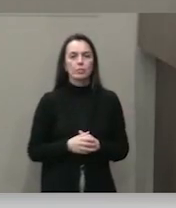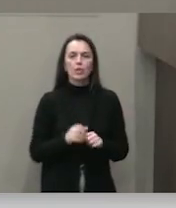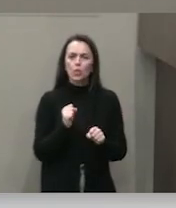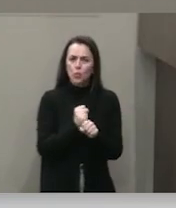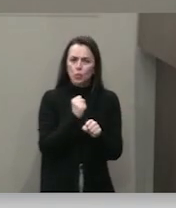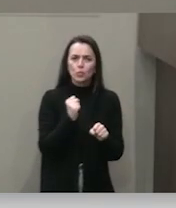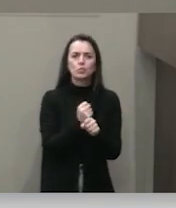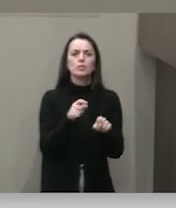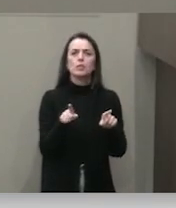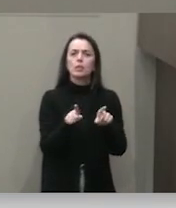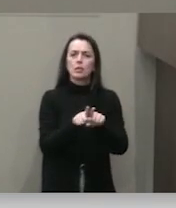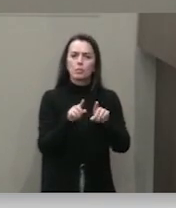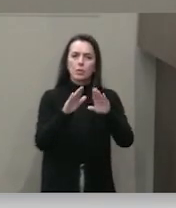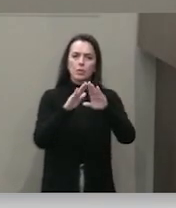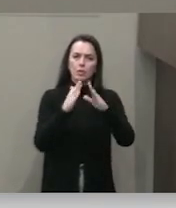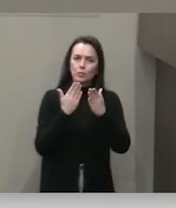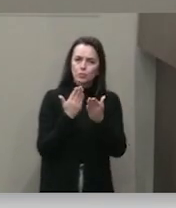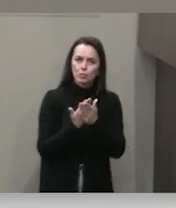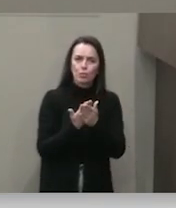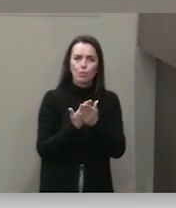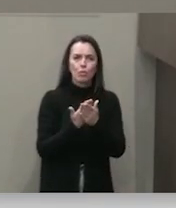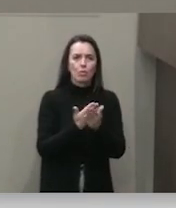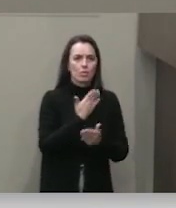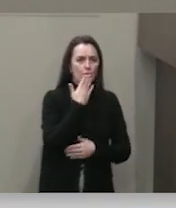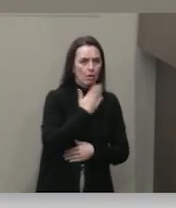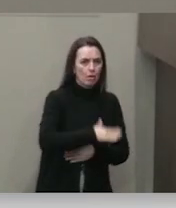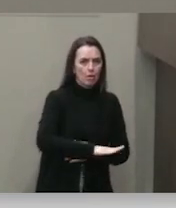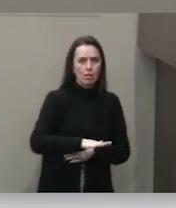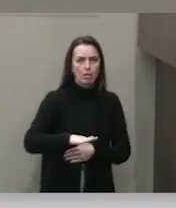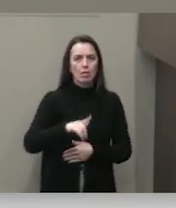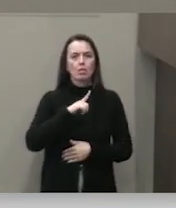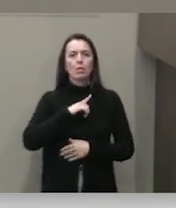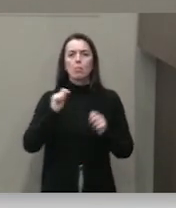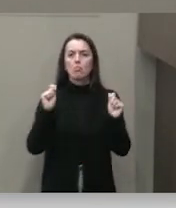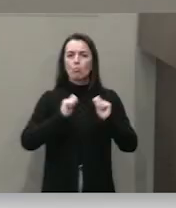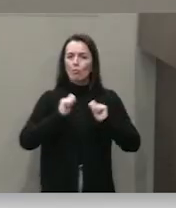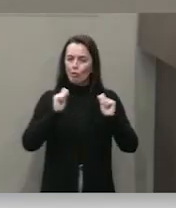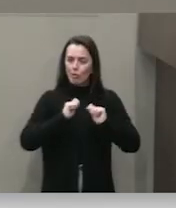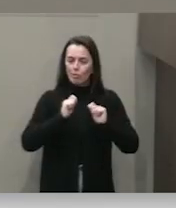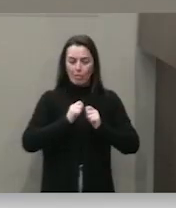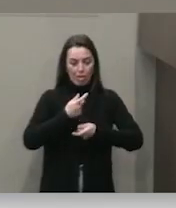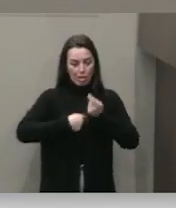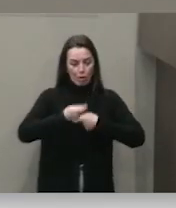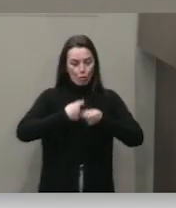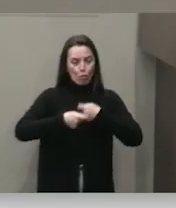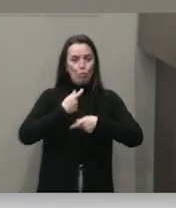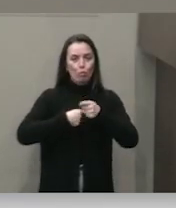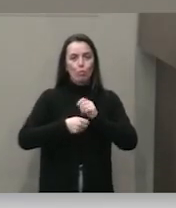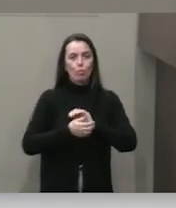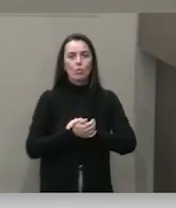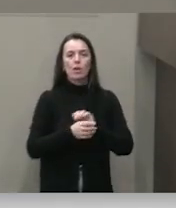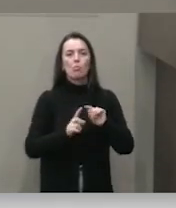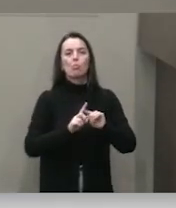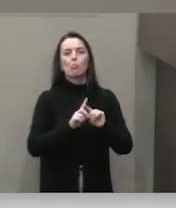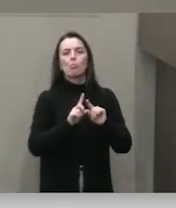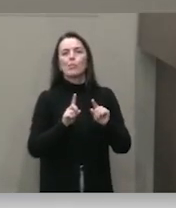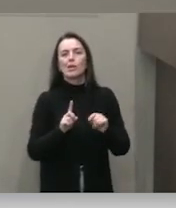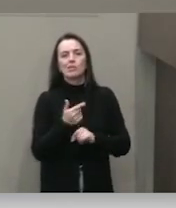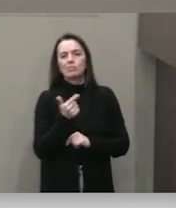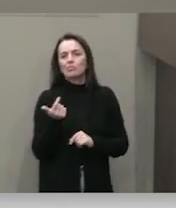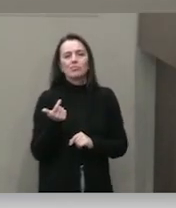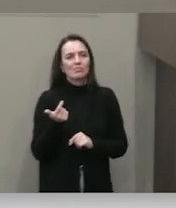inclusive, escolas de educação infantil, porque tem esta possibilidade econômica, mas que em nenhum momento